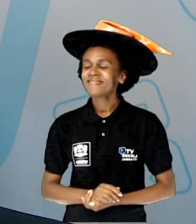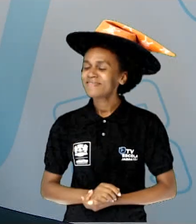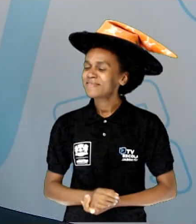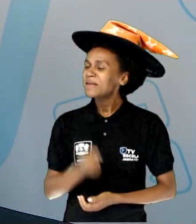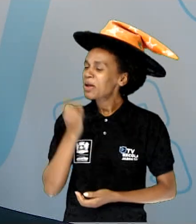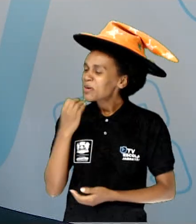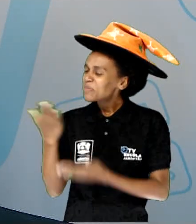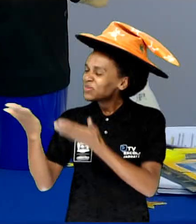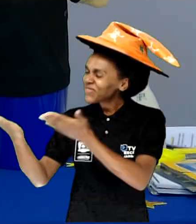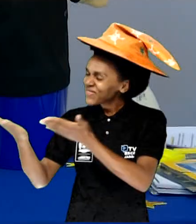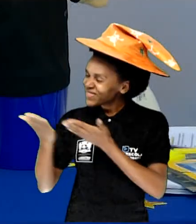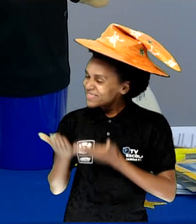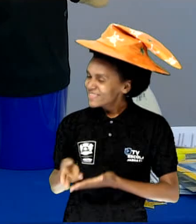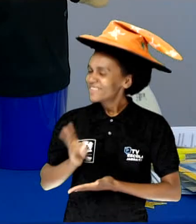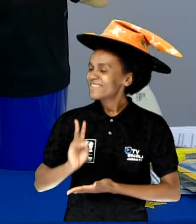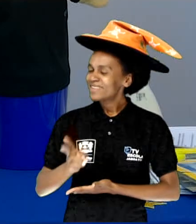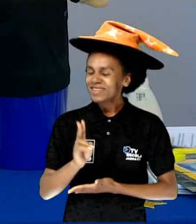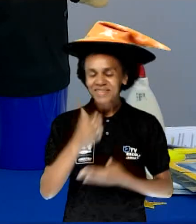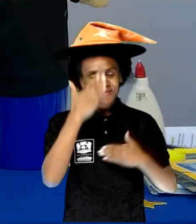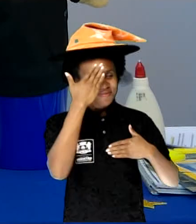Olá muito bem-vindo